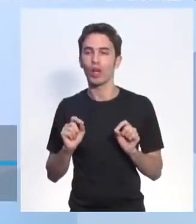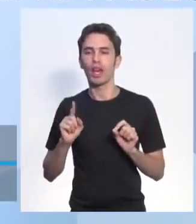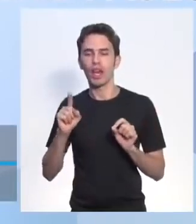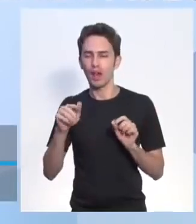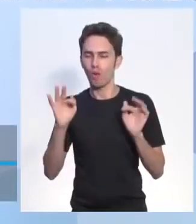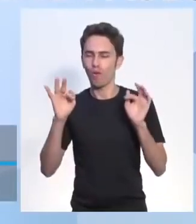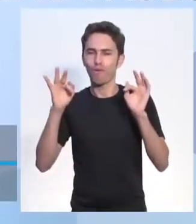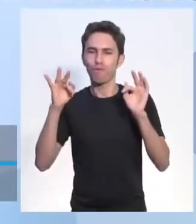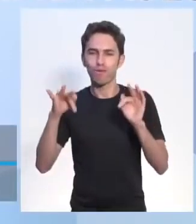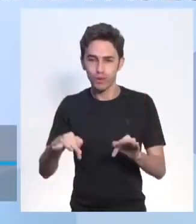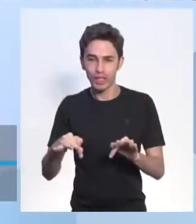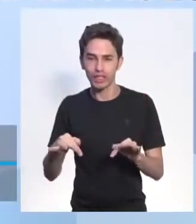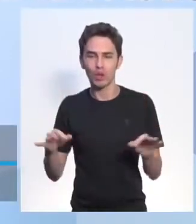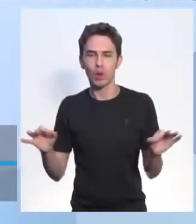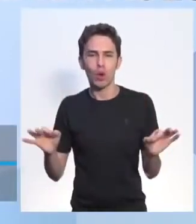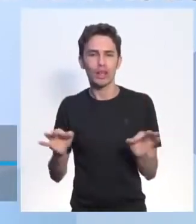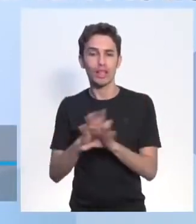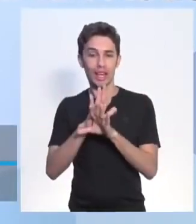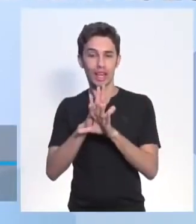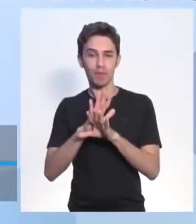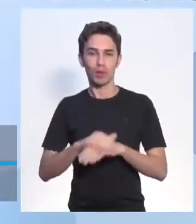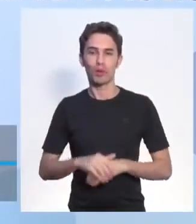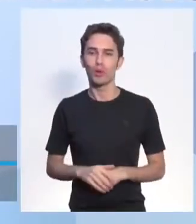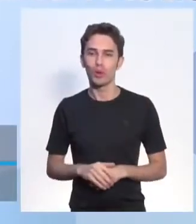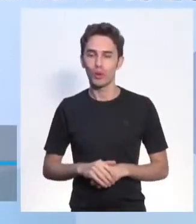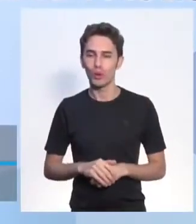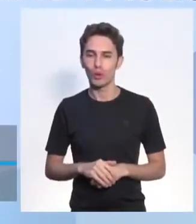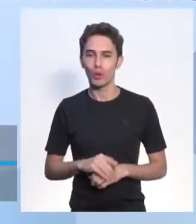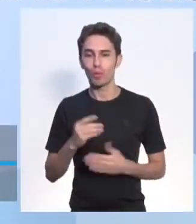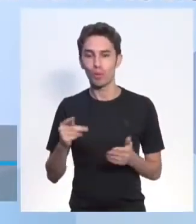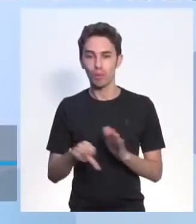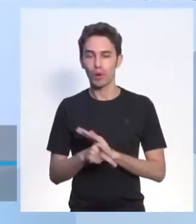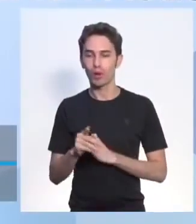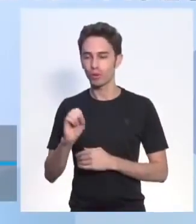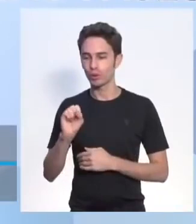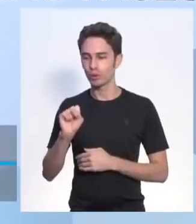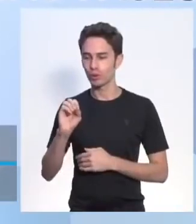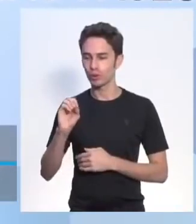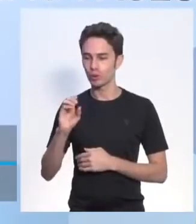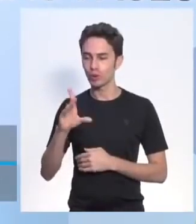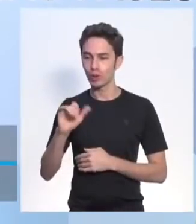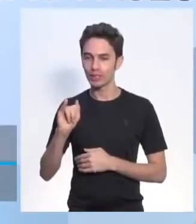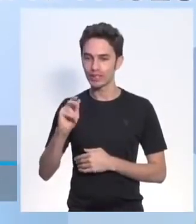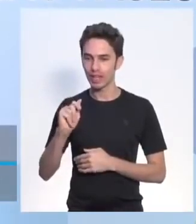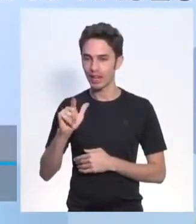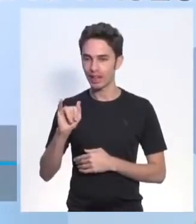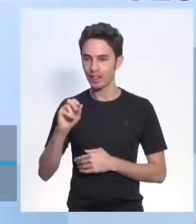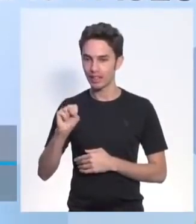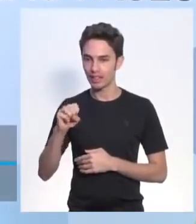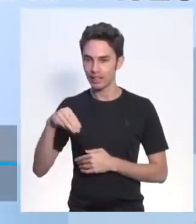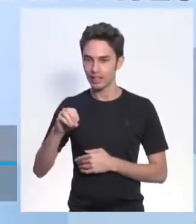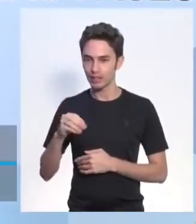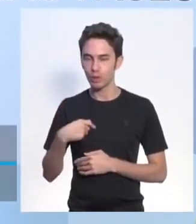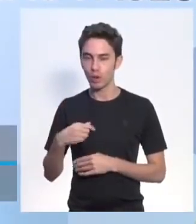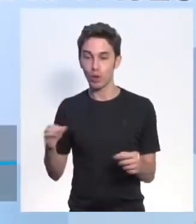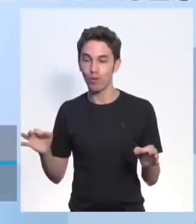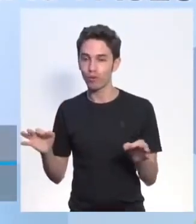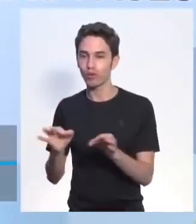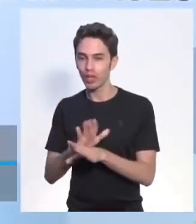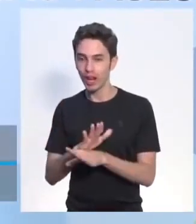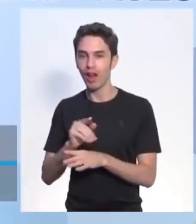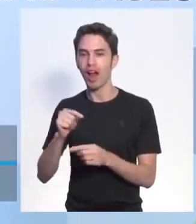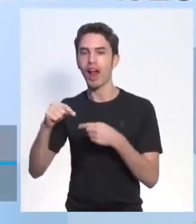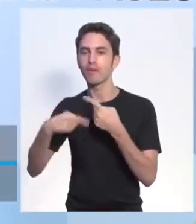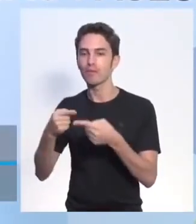finalização, a conclusão, o telos do socialismo, né? A teleologia, o final, né?